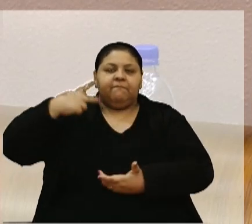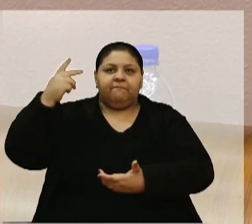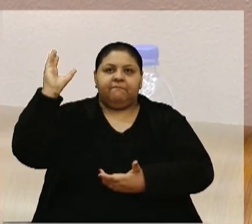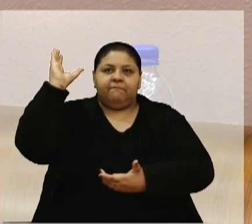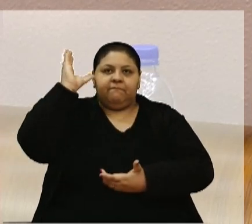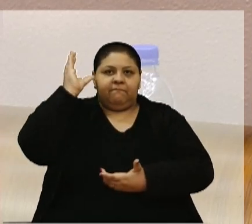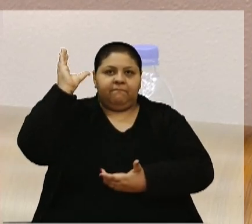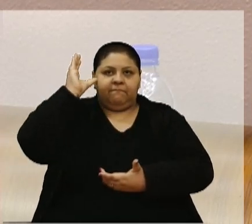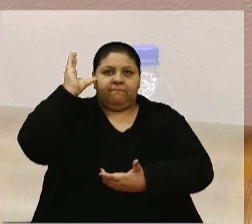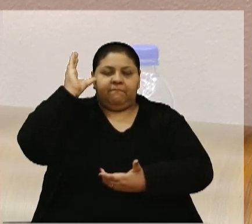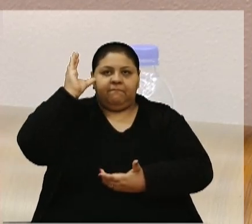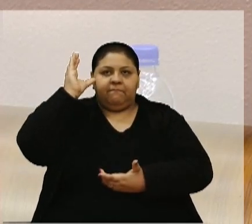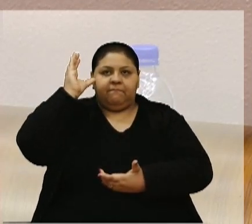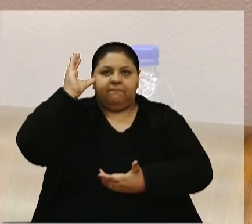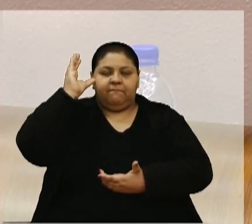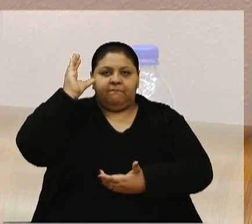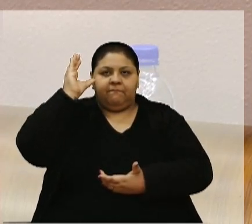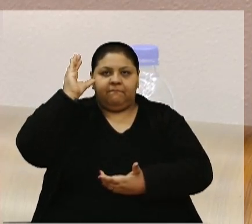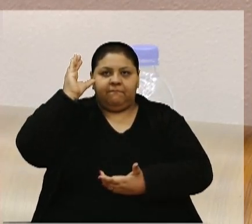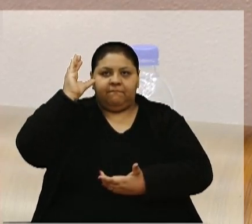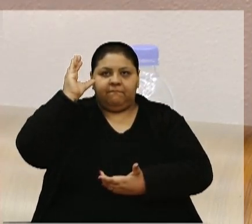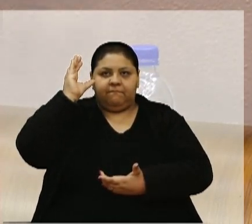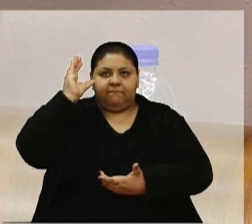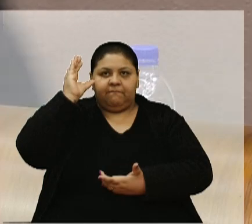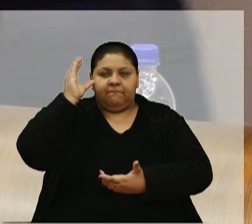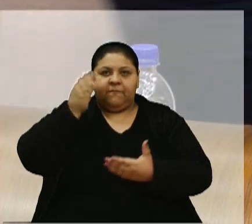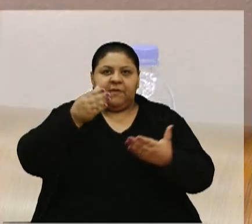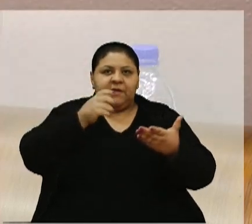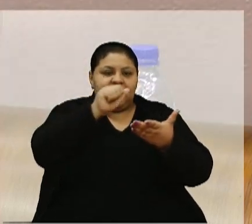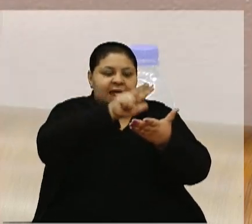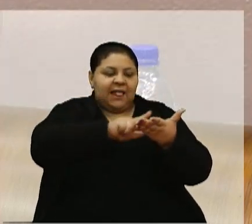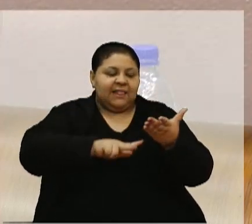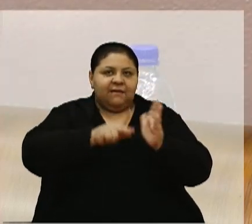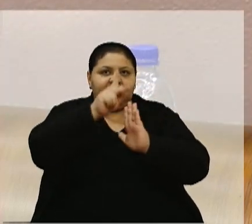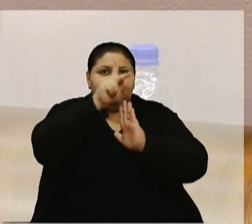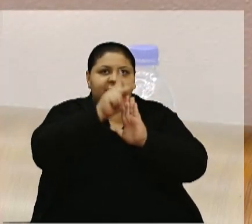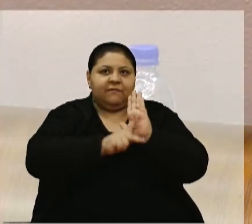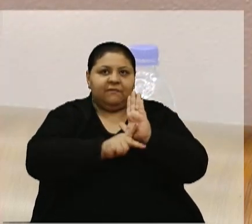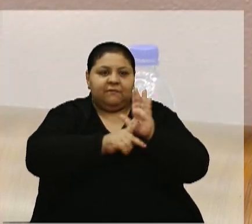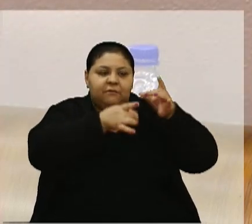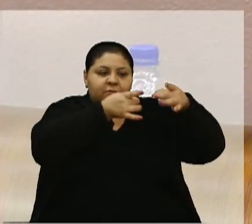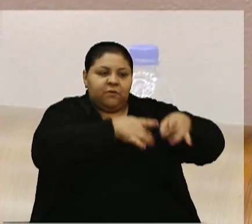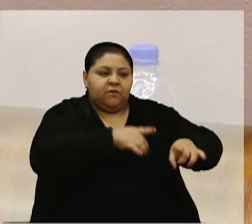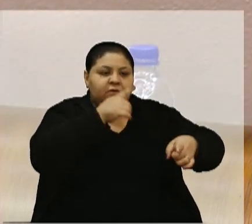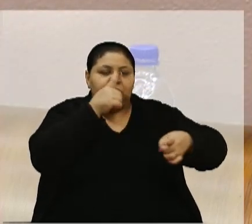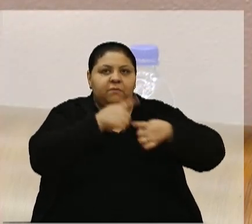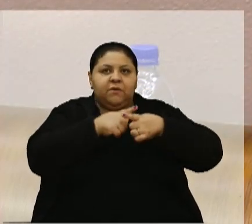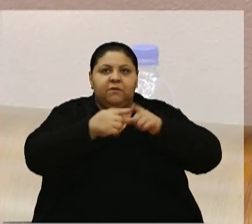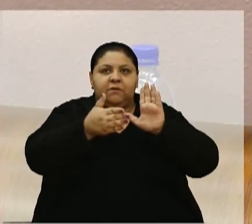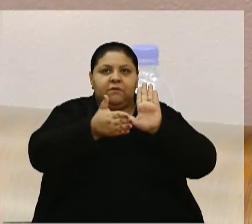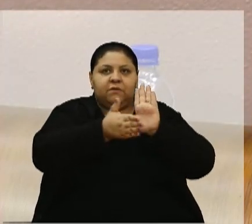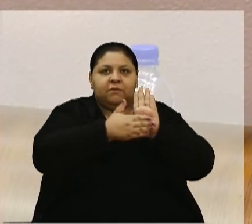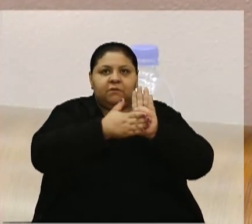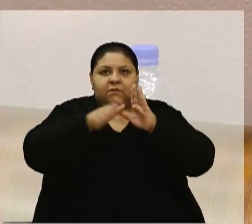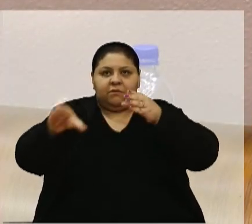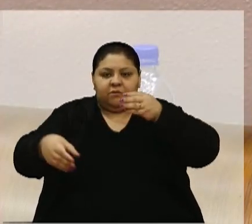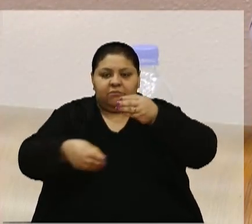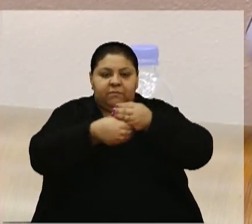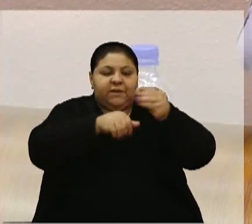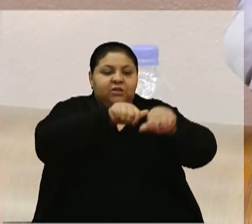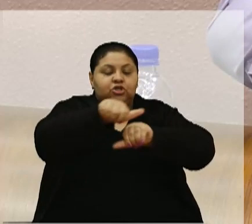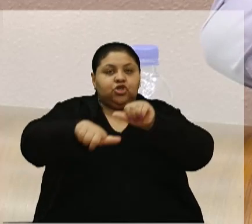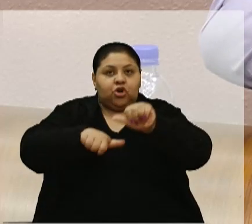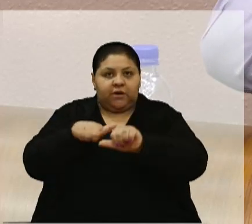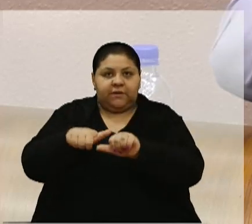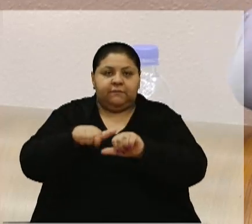Cadori. Entretanto, a apreciação deste projeto fica prejudicada devido ao protocolo de uma emenda